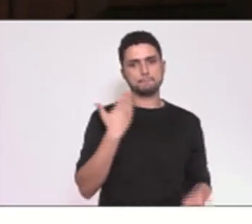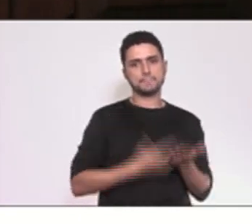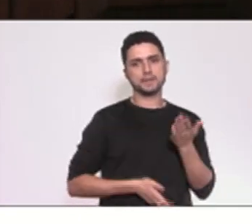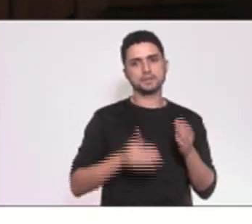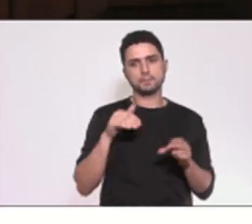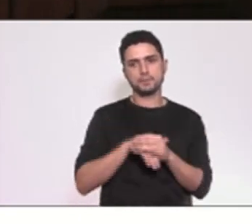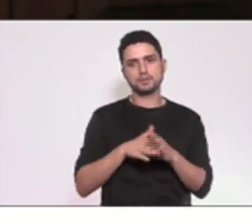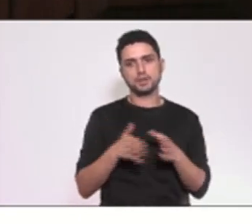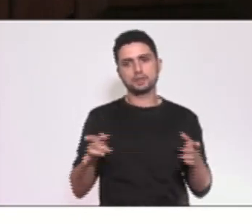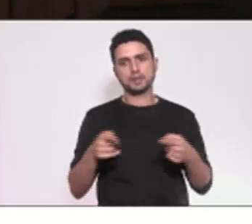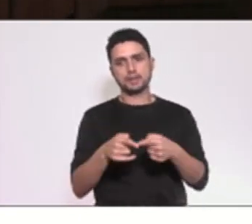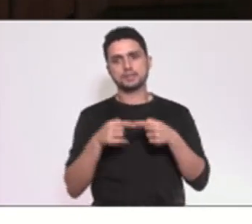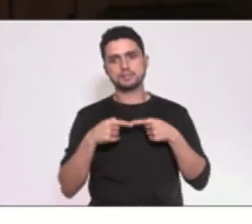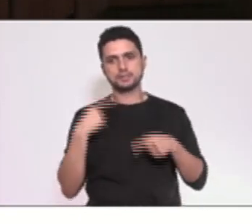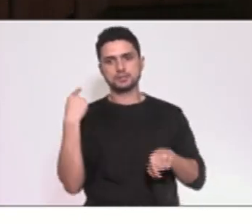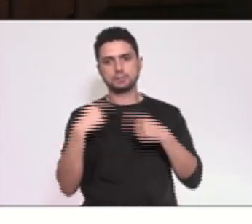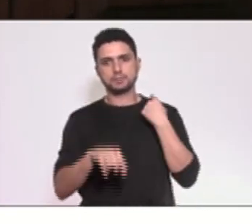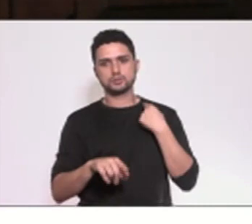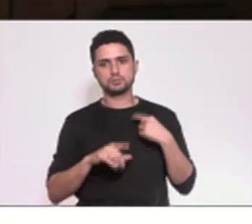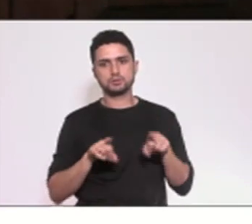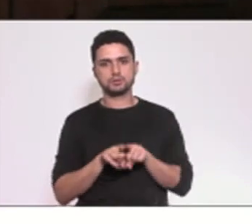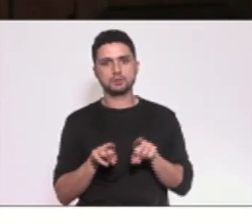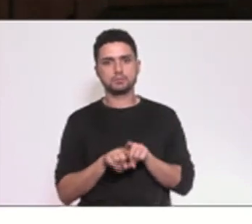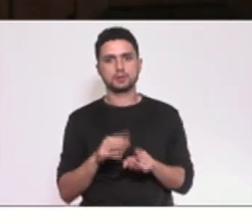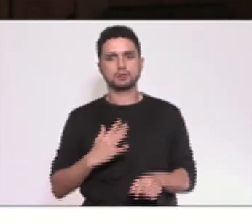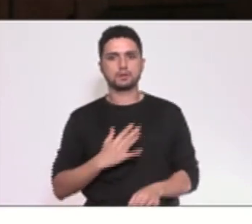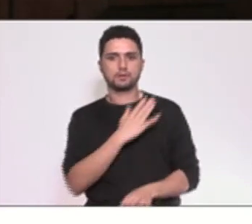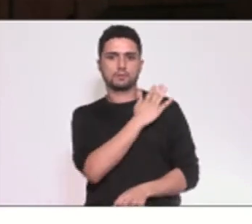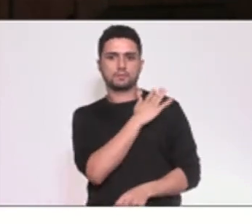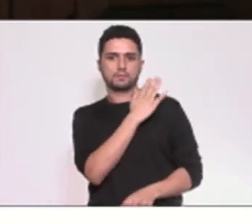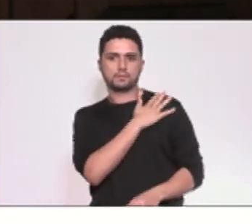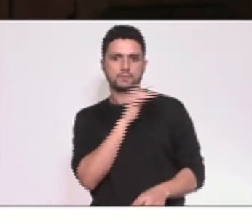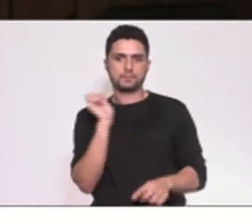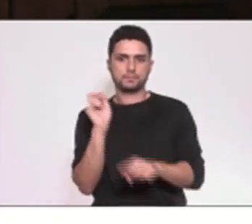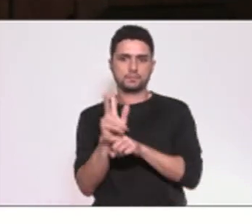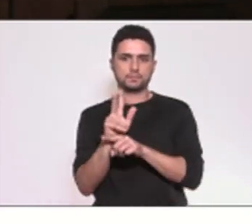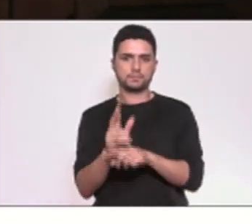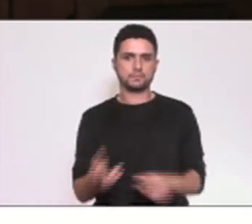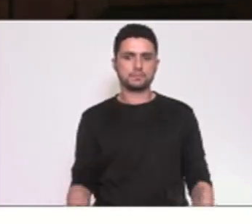licença, impedimento e incorporação às Forças Armadas.